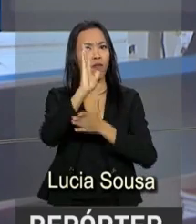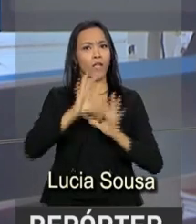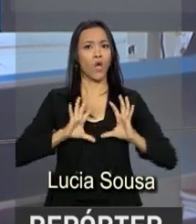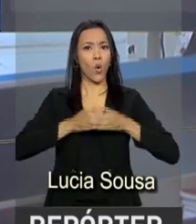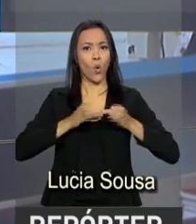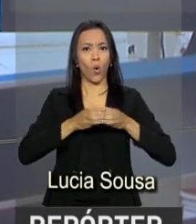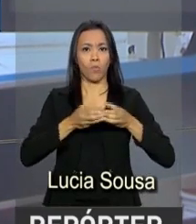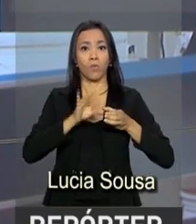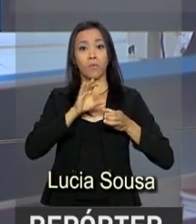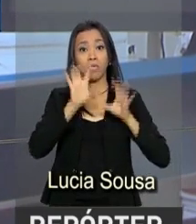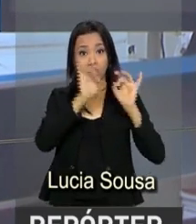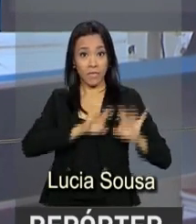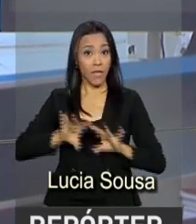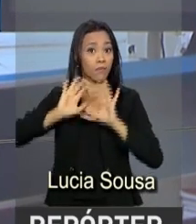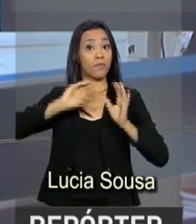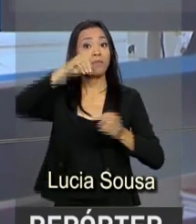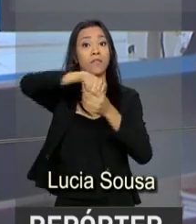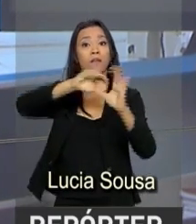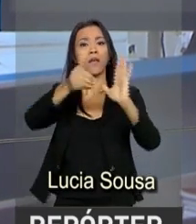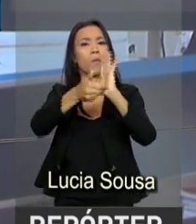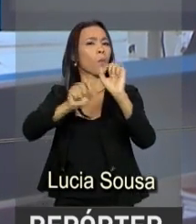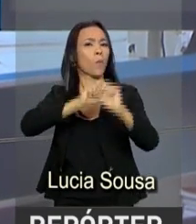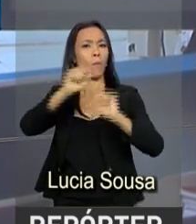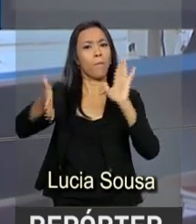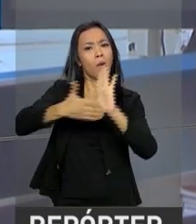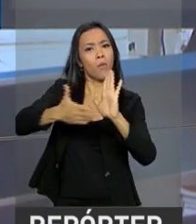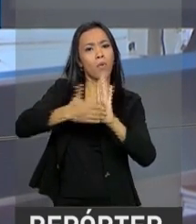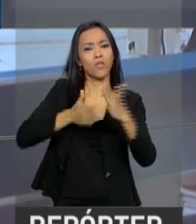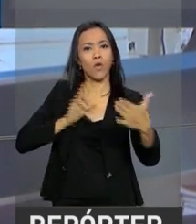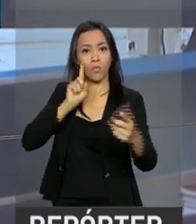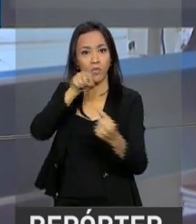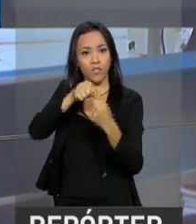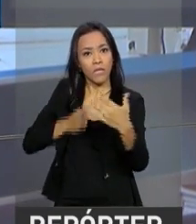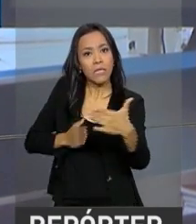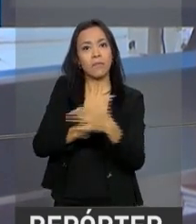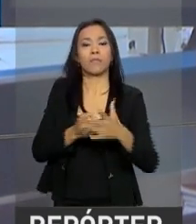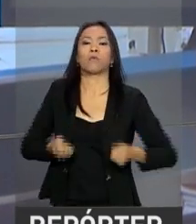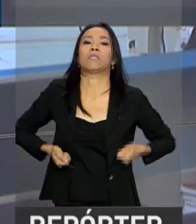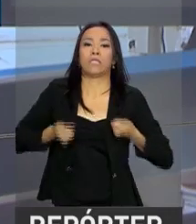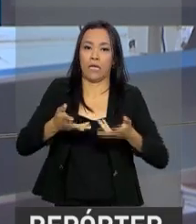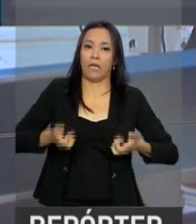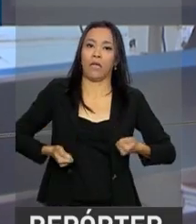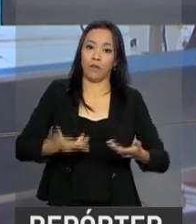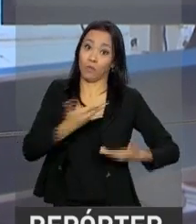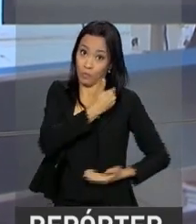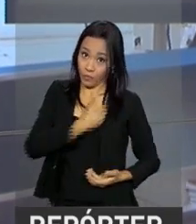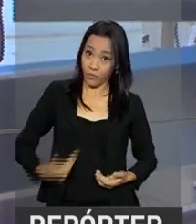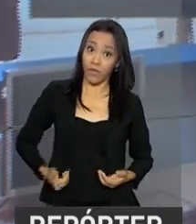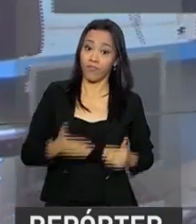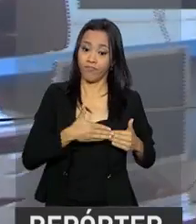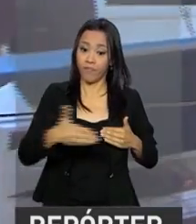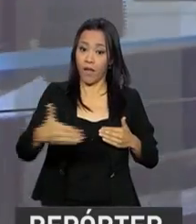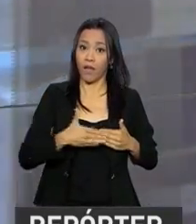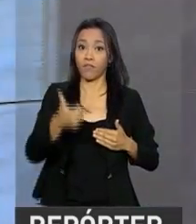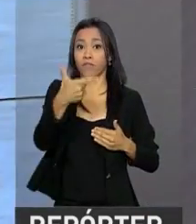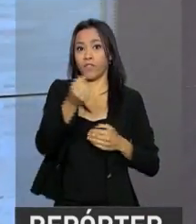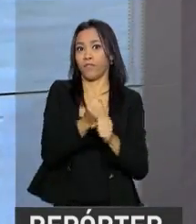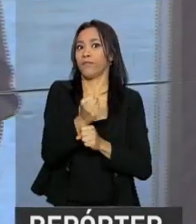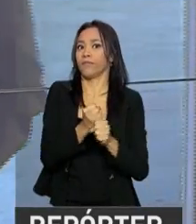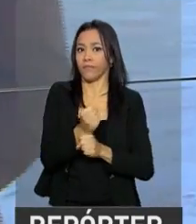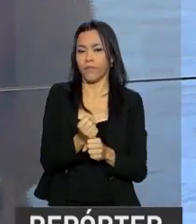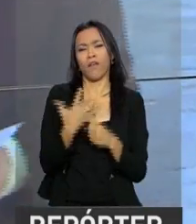da câmara dos deputados a proposta para limitar os gastos públicos pelos próximos 20 anos vamos ao vivo ao palácio do planalto